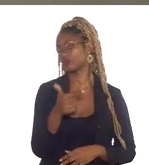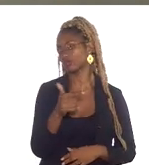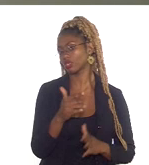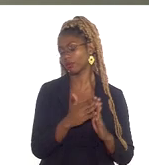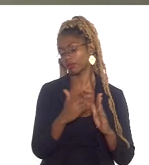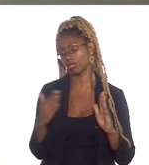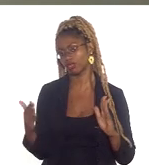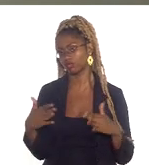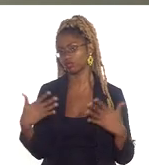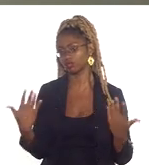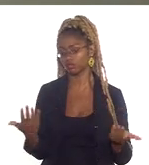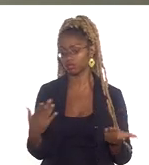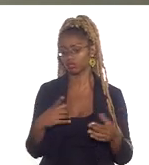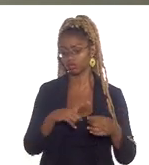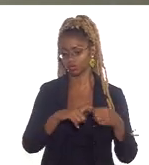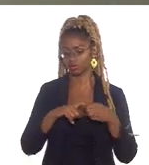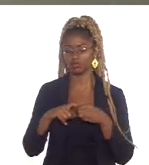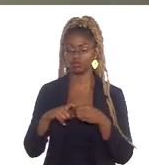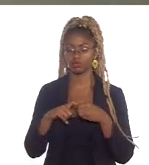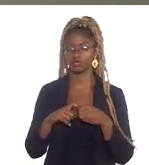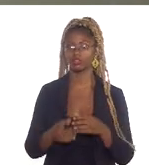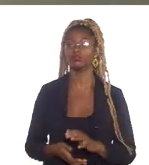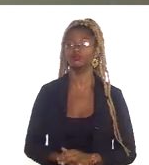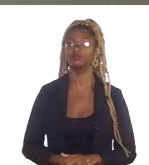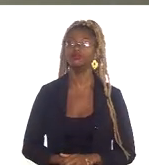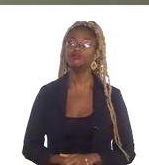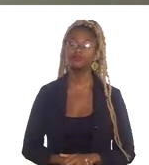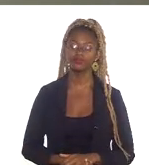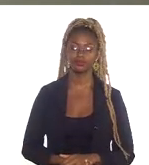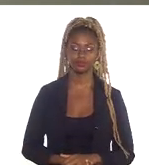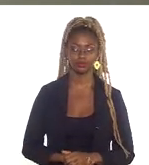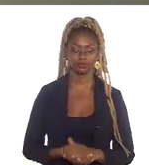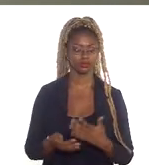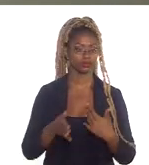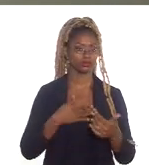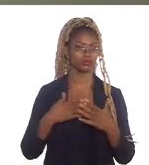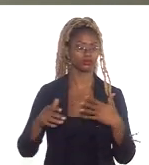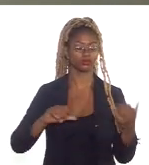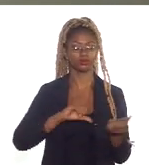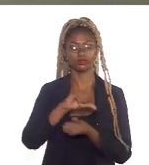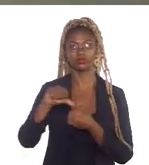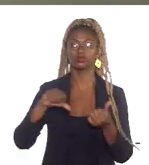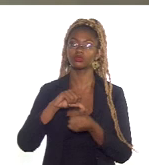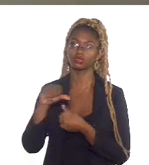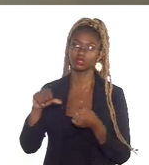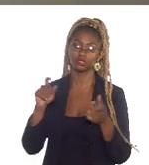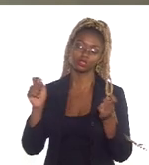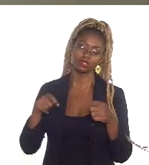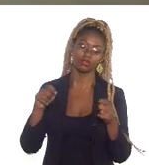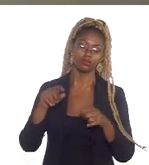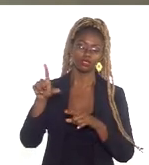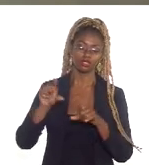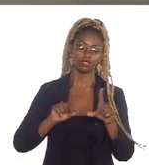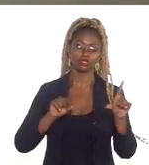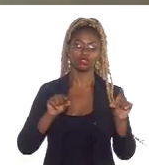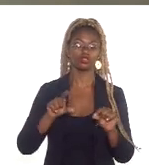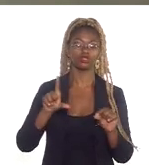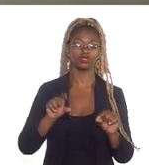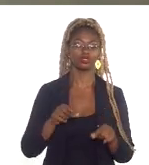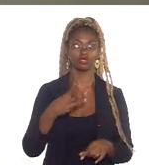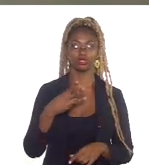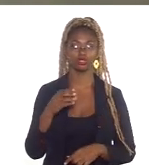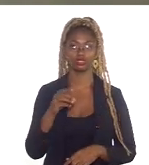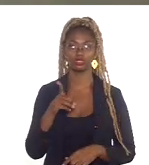O próprio convênio, pode dizer, qualquer alteração do plano de trabalho será decidido em 30